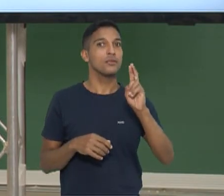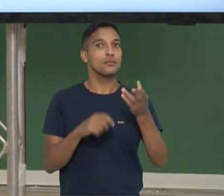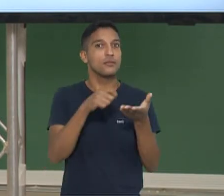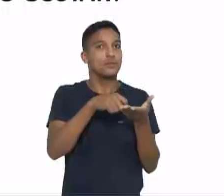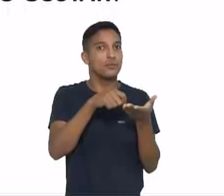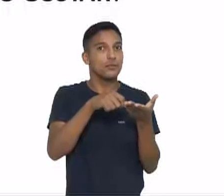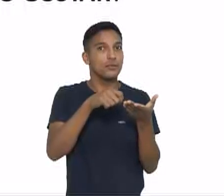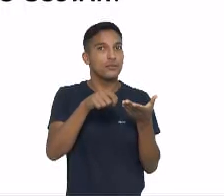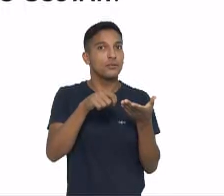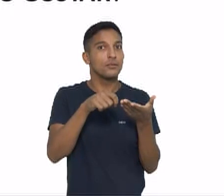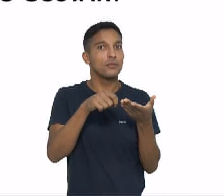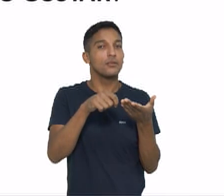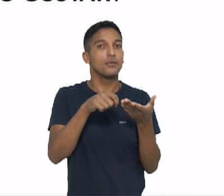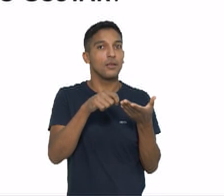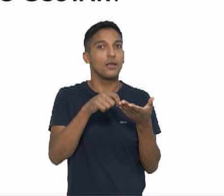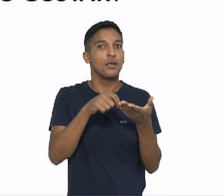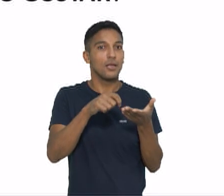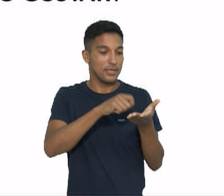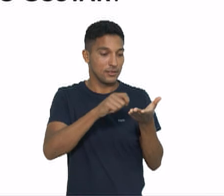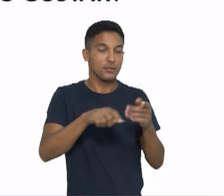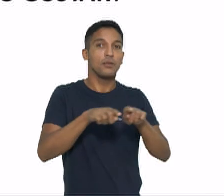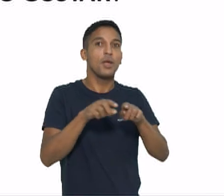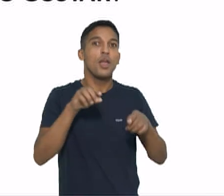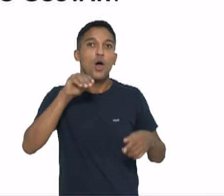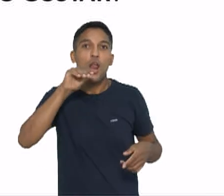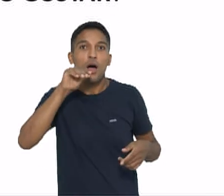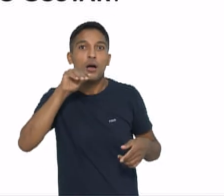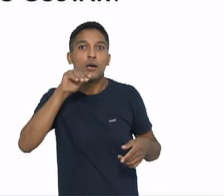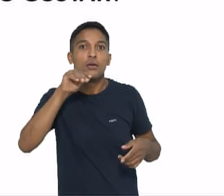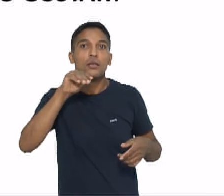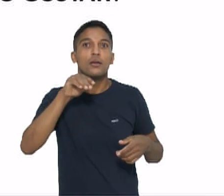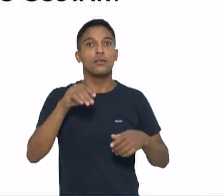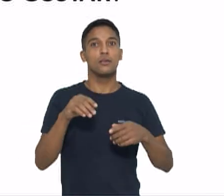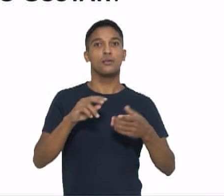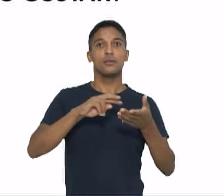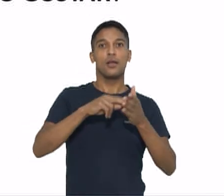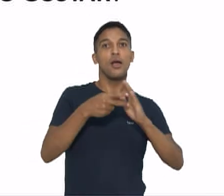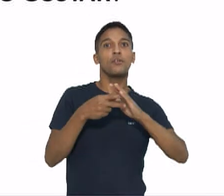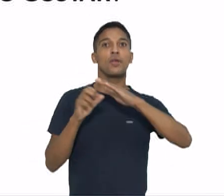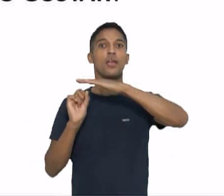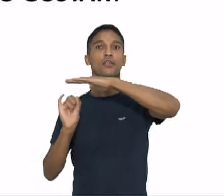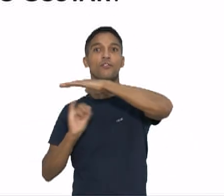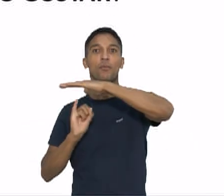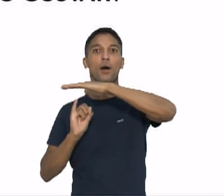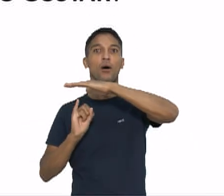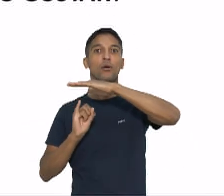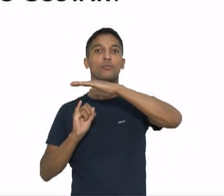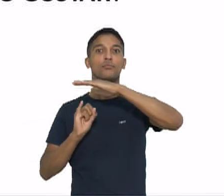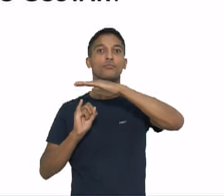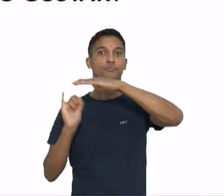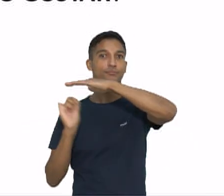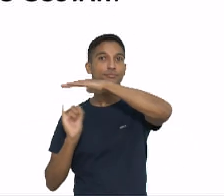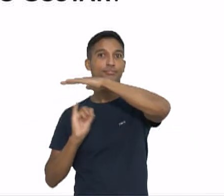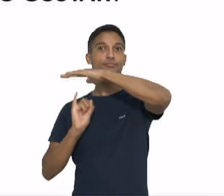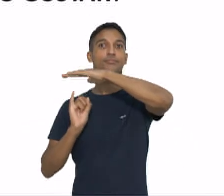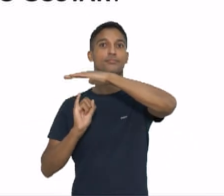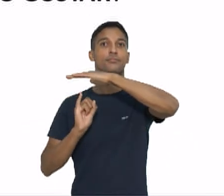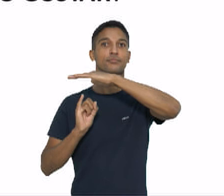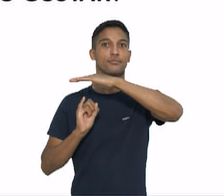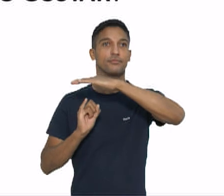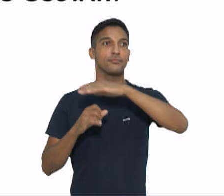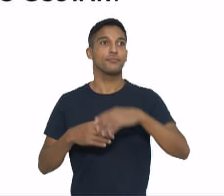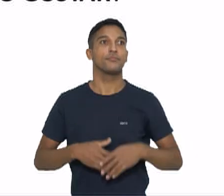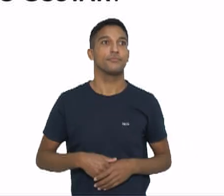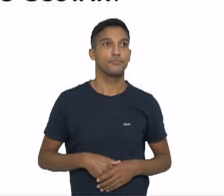orais que se aproximam de rasgos da oralidade, se aproximam da oralidade, né? E também da informalidade. Olha o